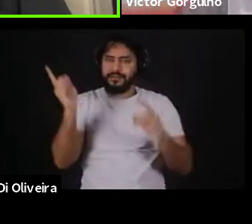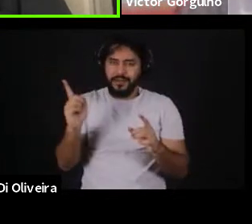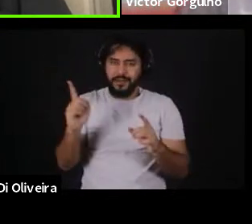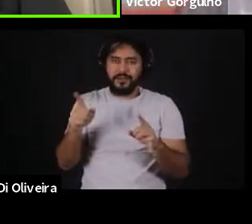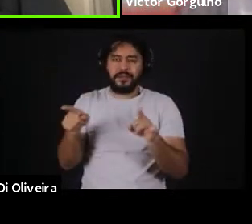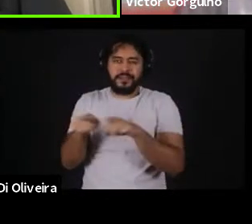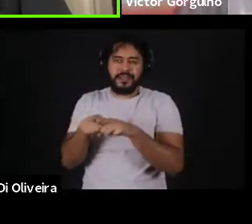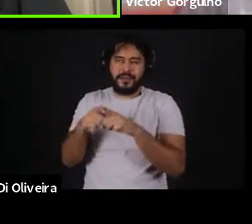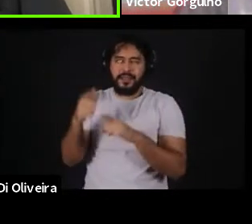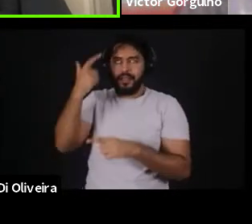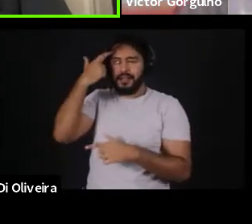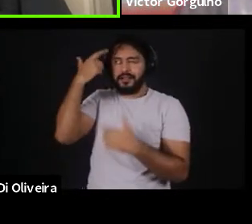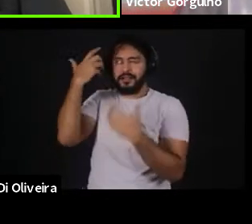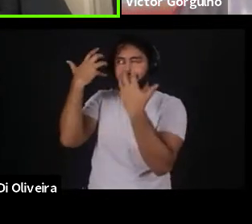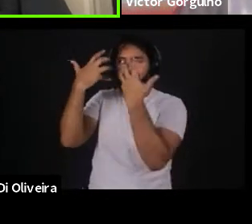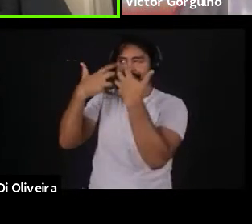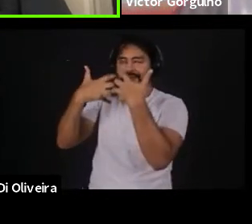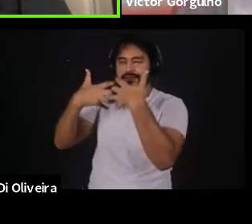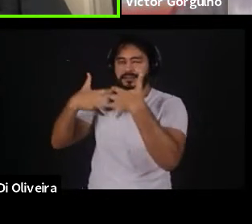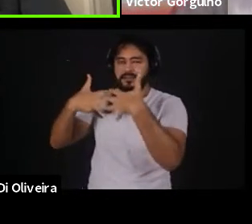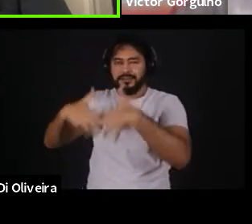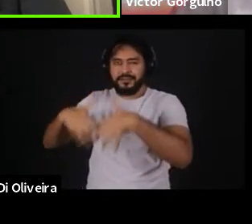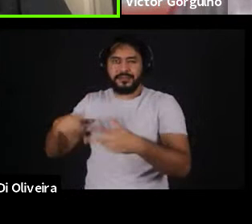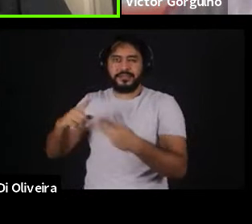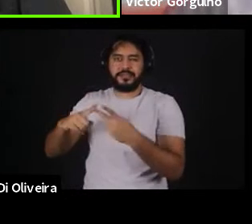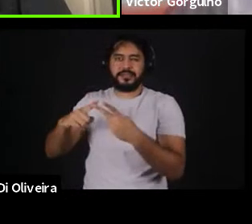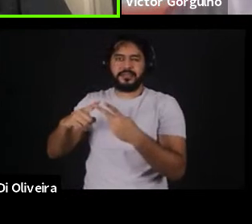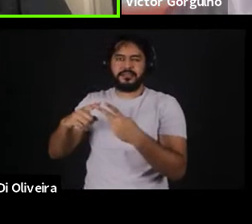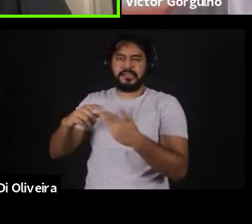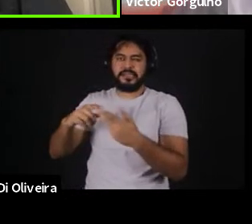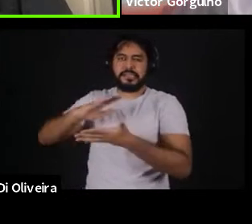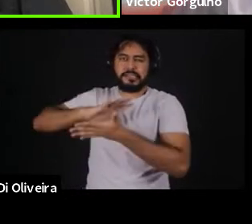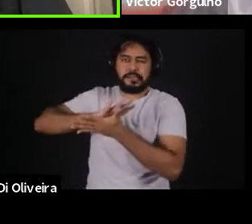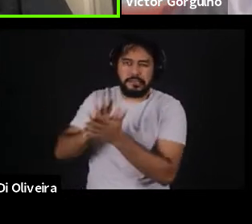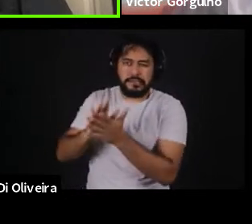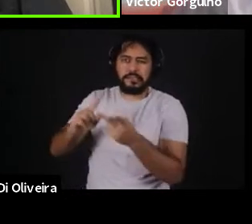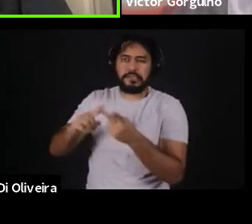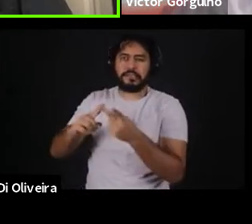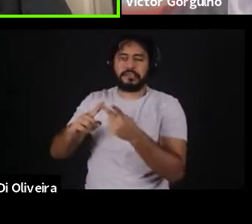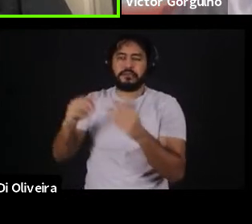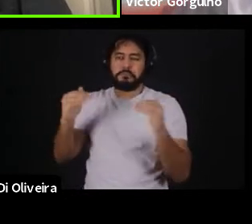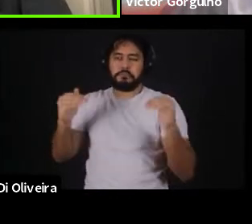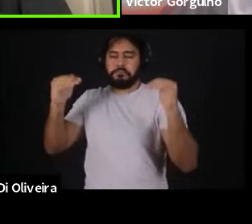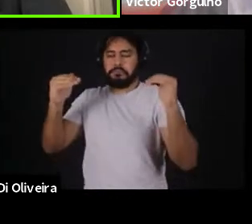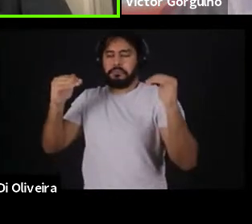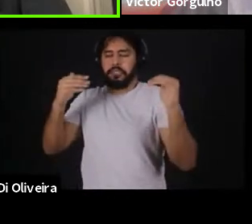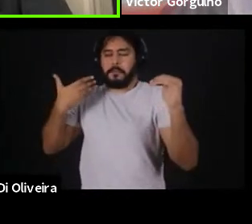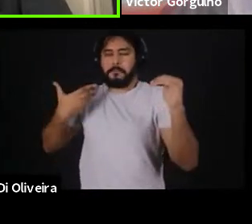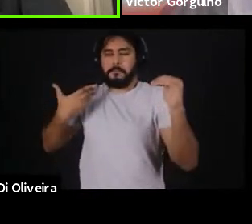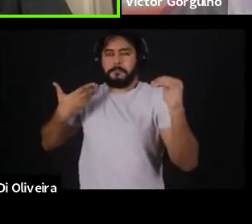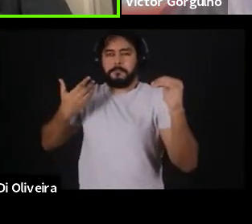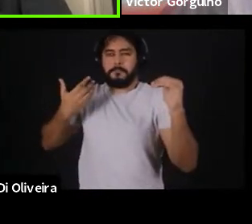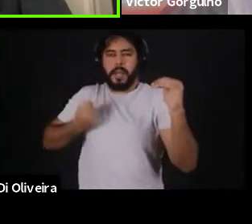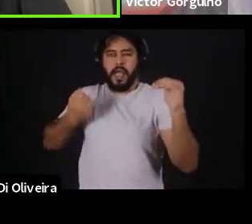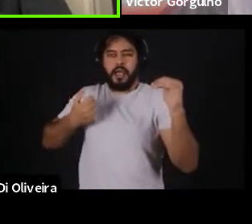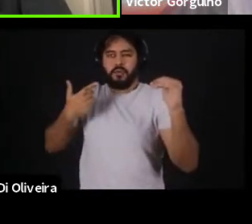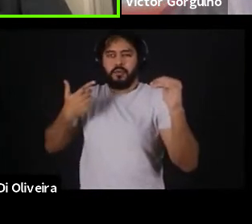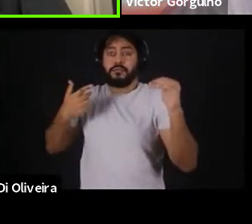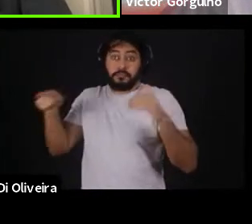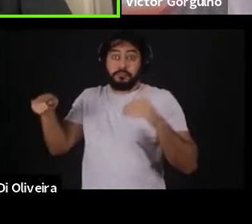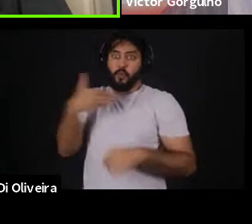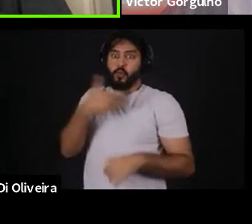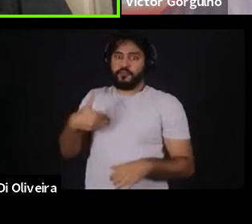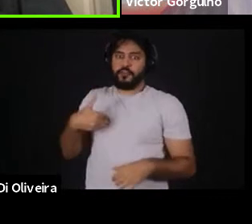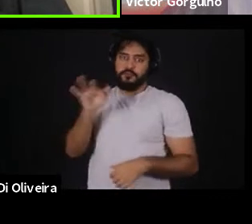tenebrosas, racistas e supremacistas brancas genocidas, do qual o governo federal brasileiro participa